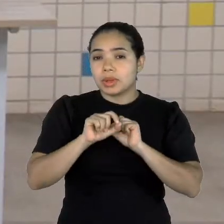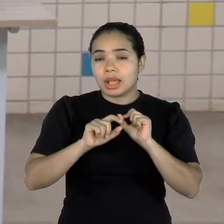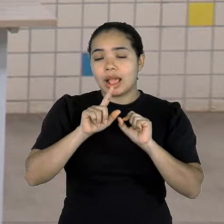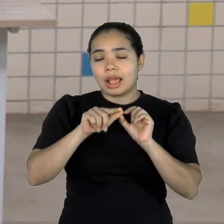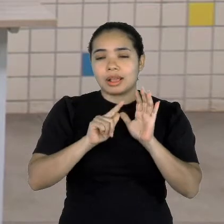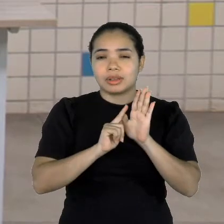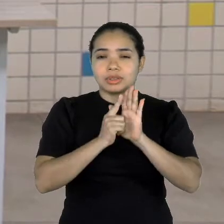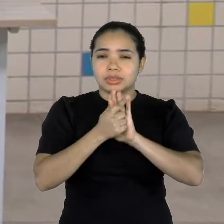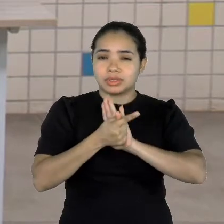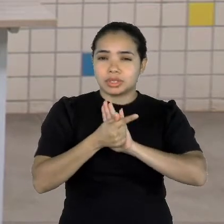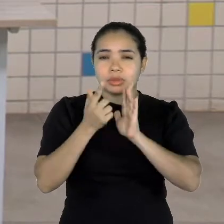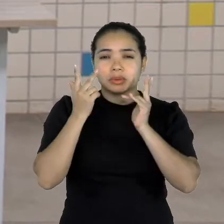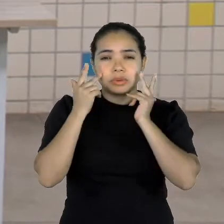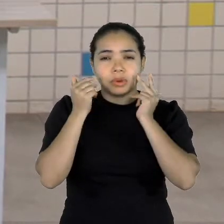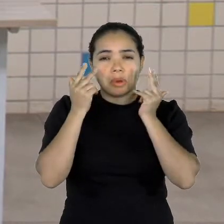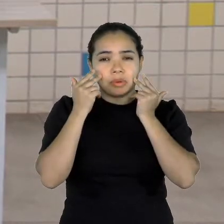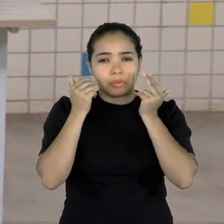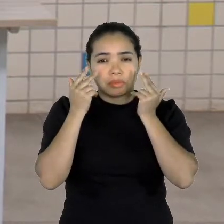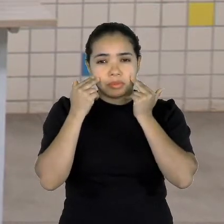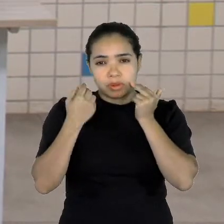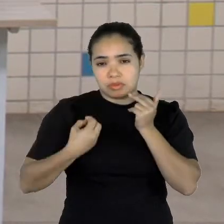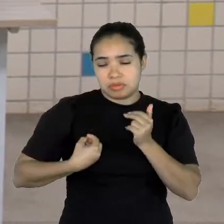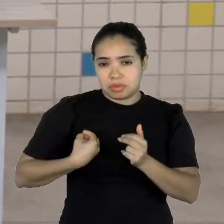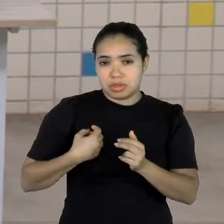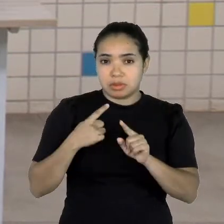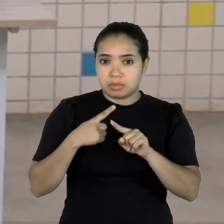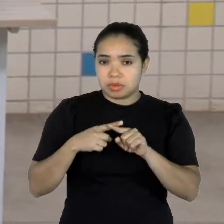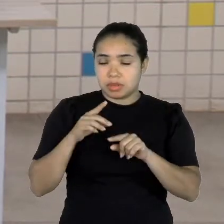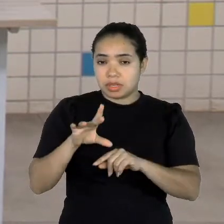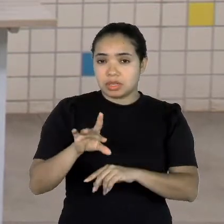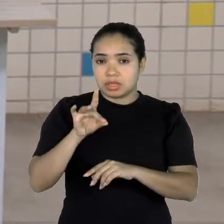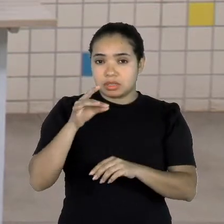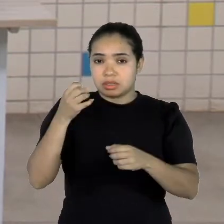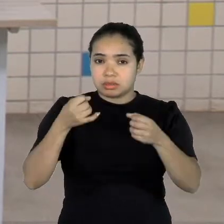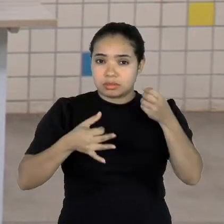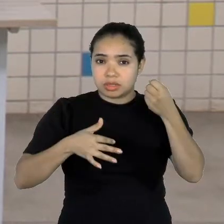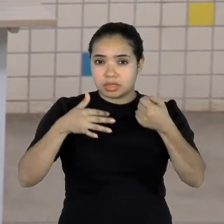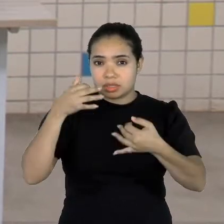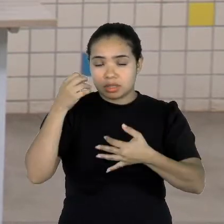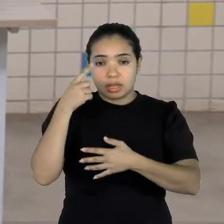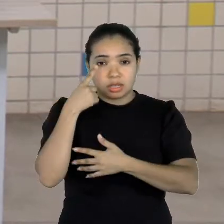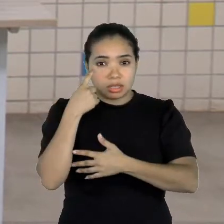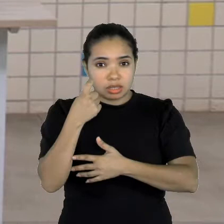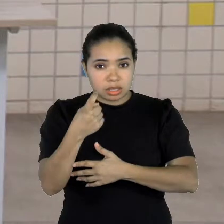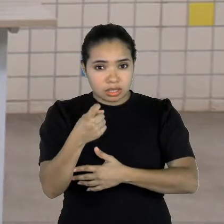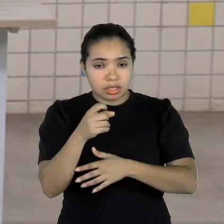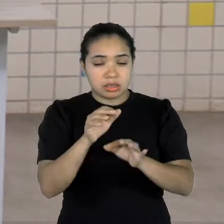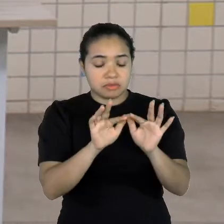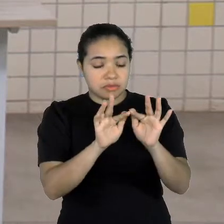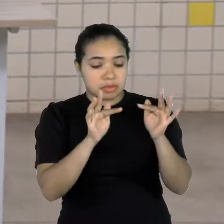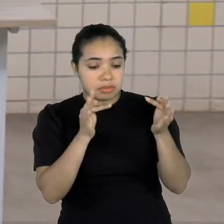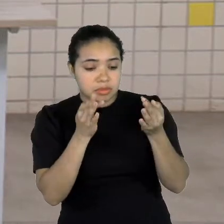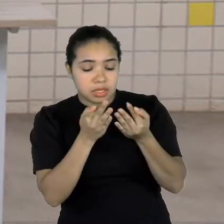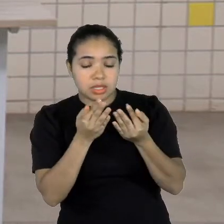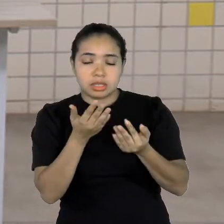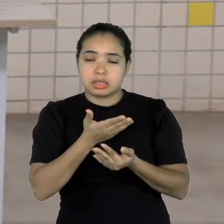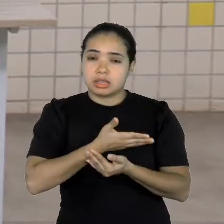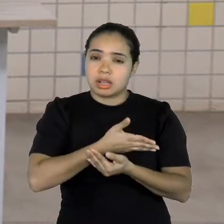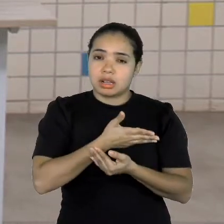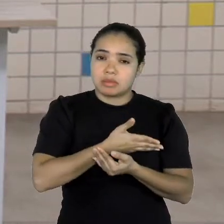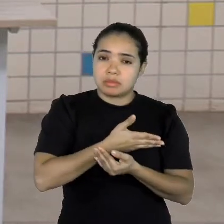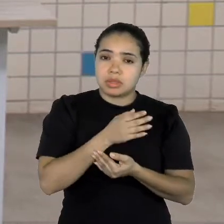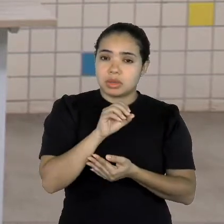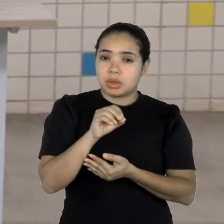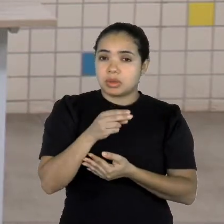gênero muito comum em nosso cotidiano, porque a gente escolhe falar algo interessante de um familiar, de um amigo ou de